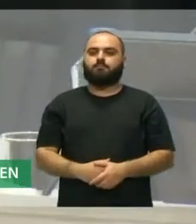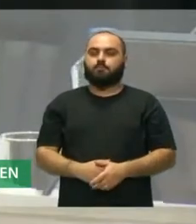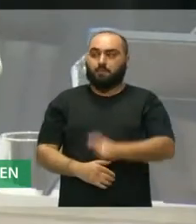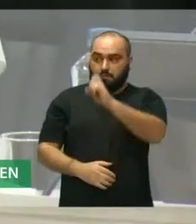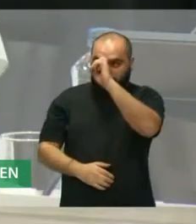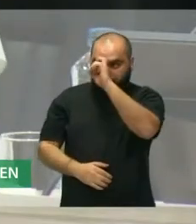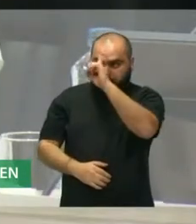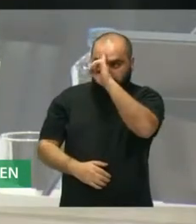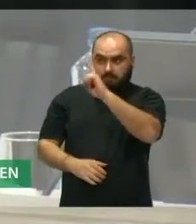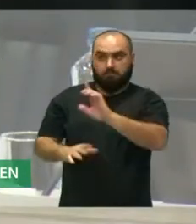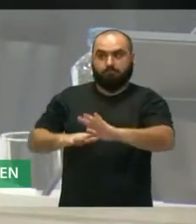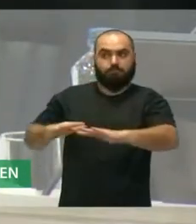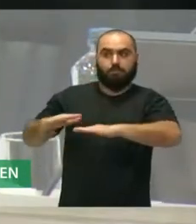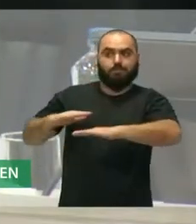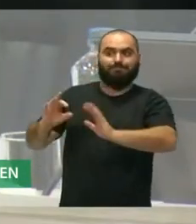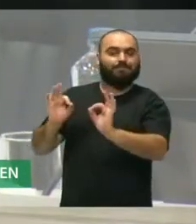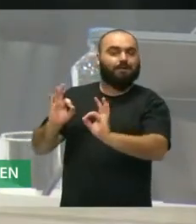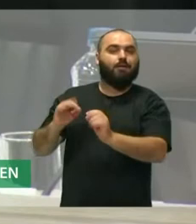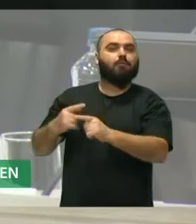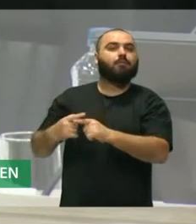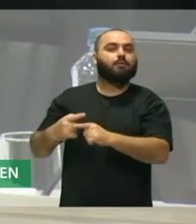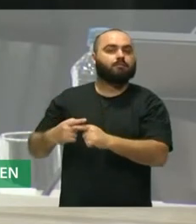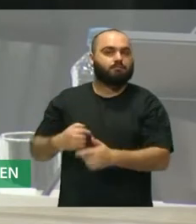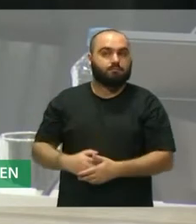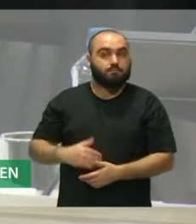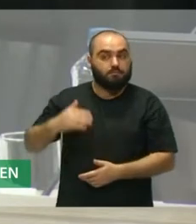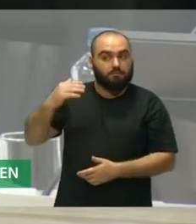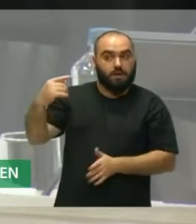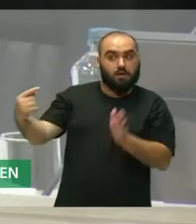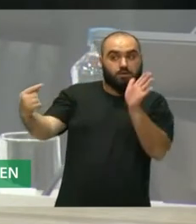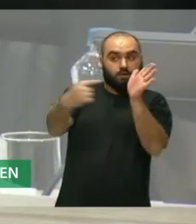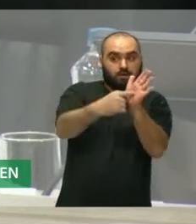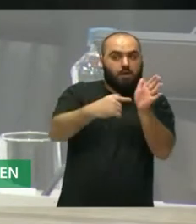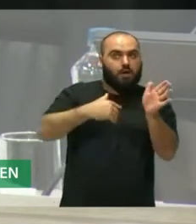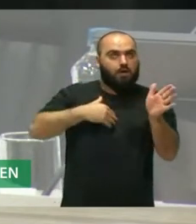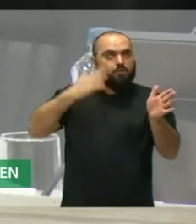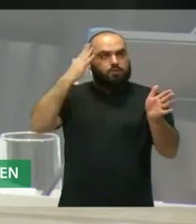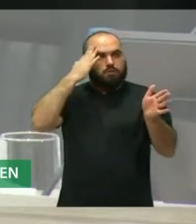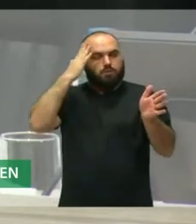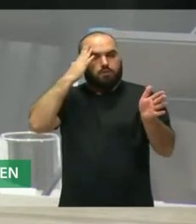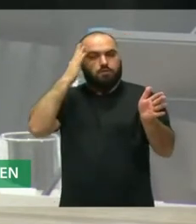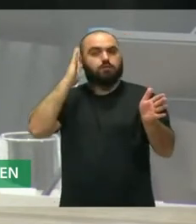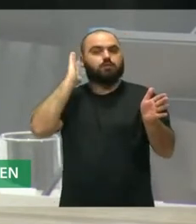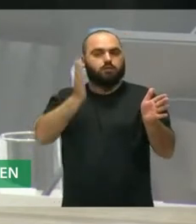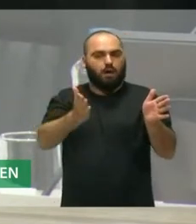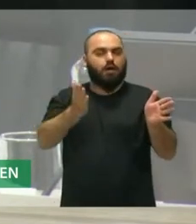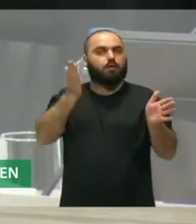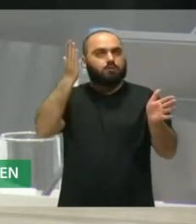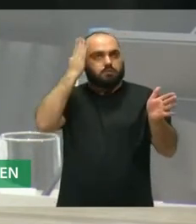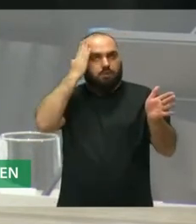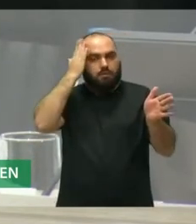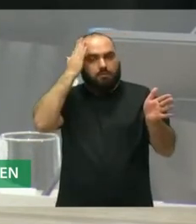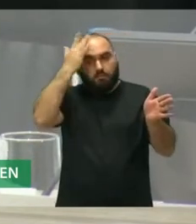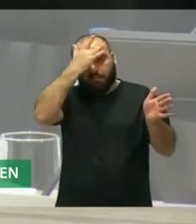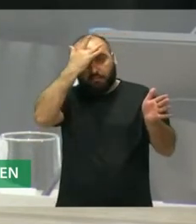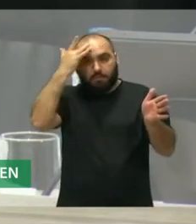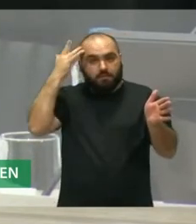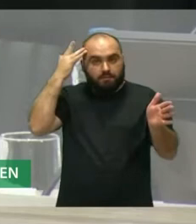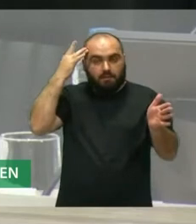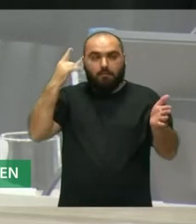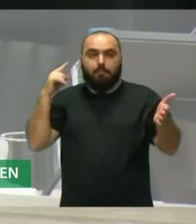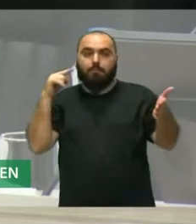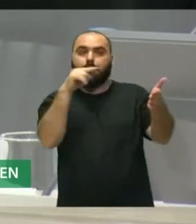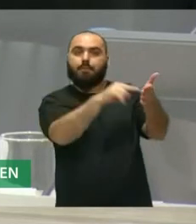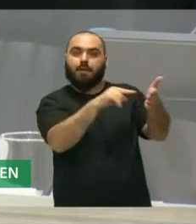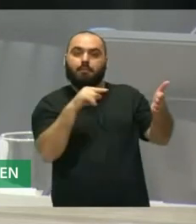esse movimento, porque, quando eu soube das denúncias, sequencialmente eu soube que a pessoa que estava